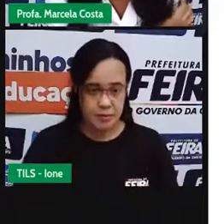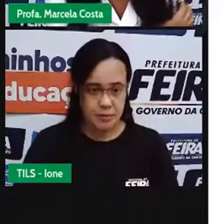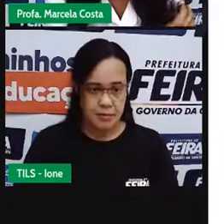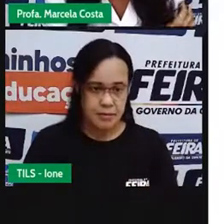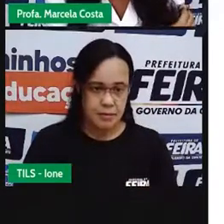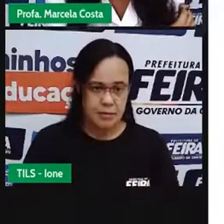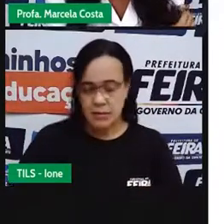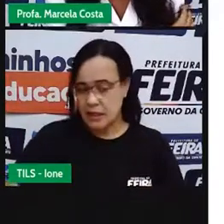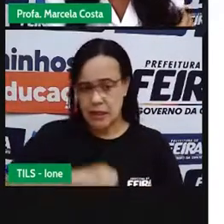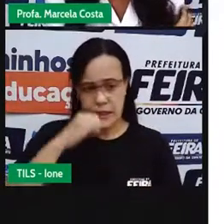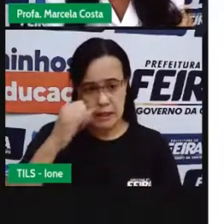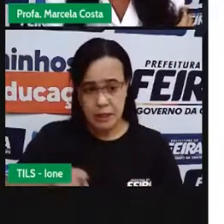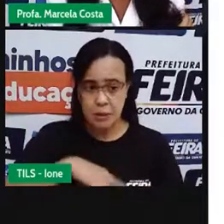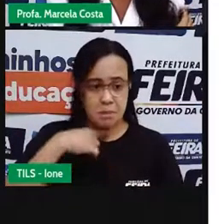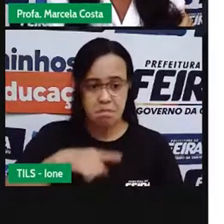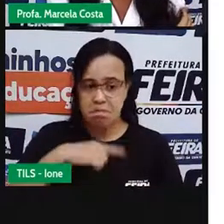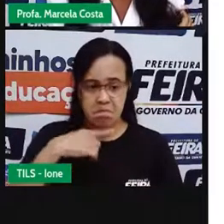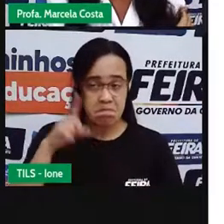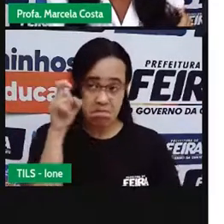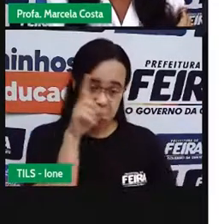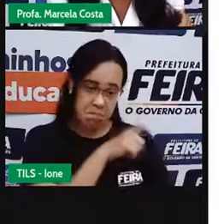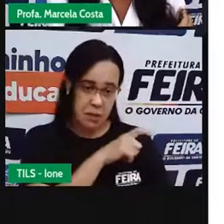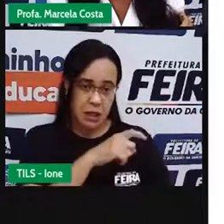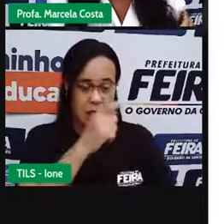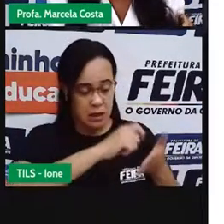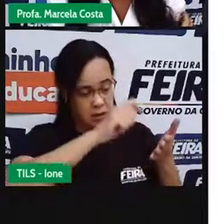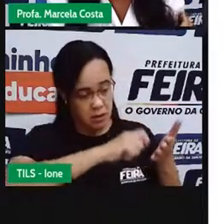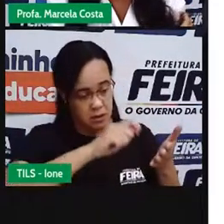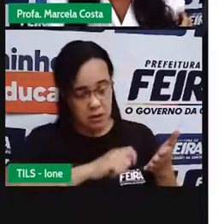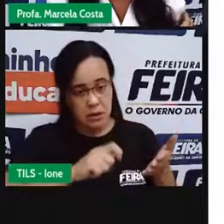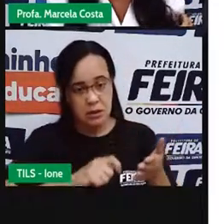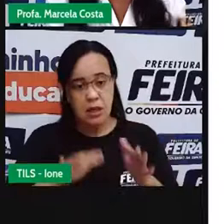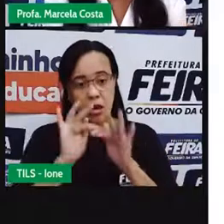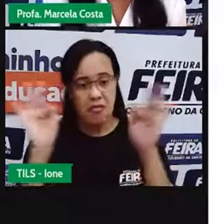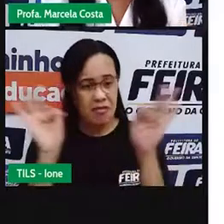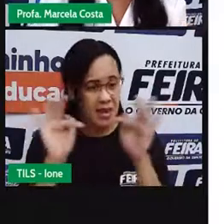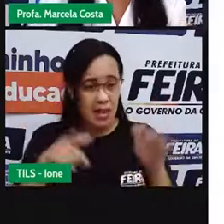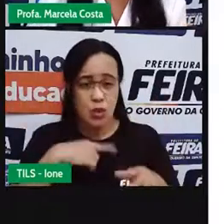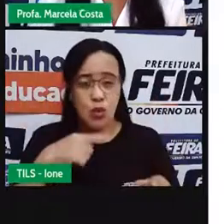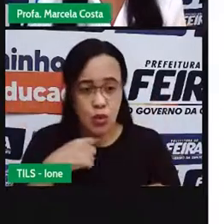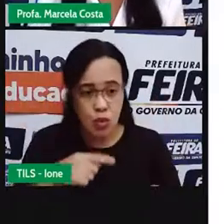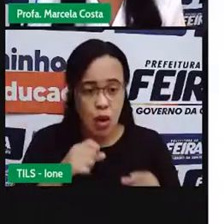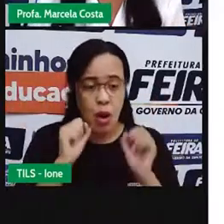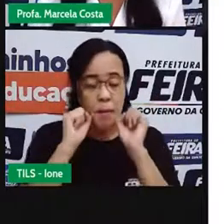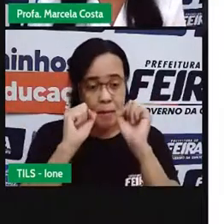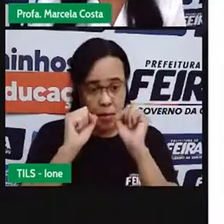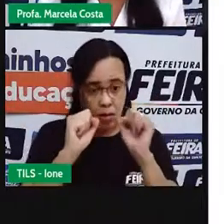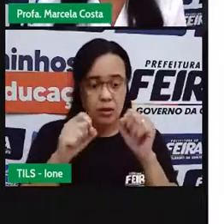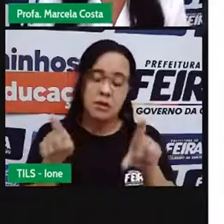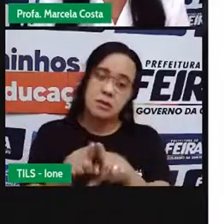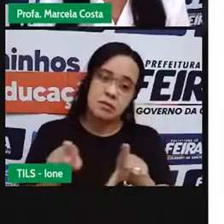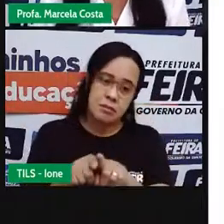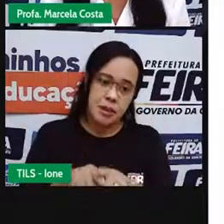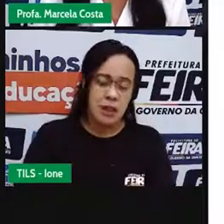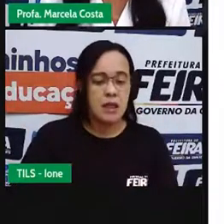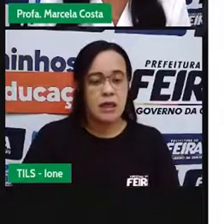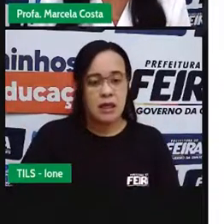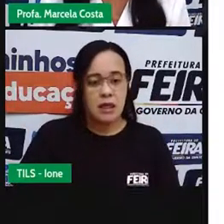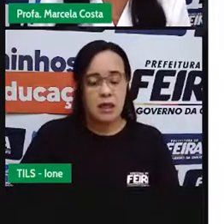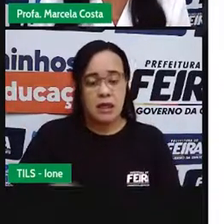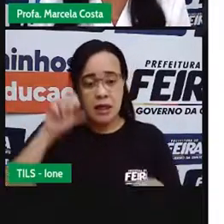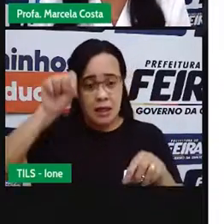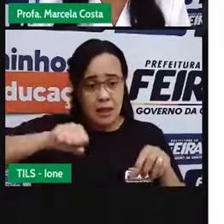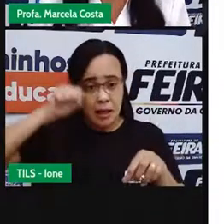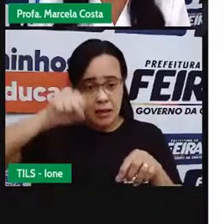Se você não conseguir escrever, tiver dificuldade para escrever a frase, você pode gravar um áudio ou um